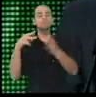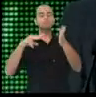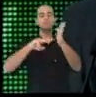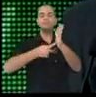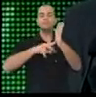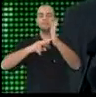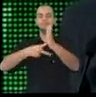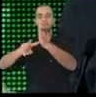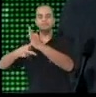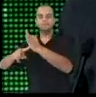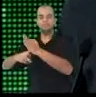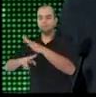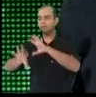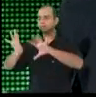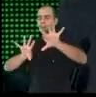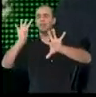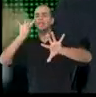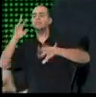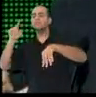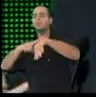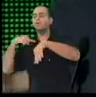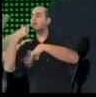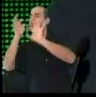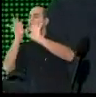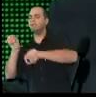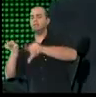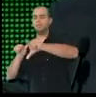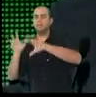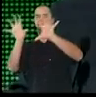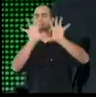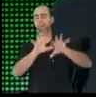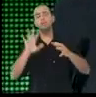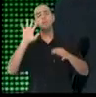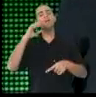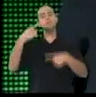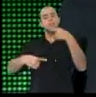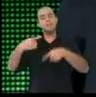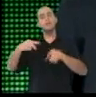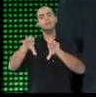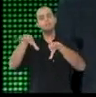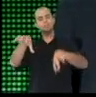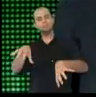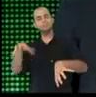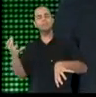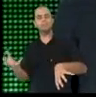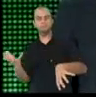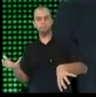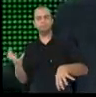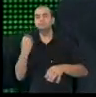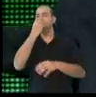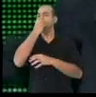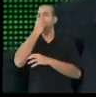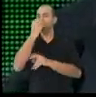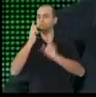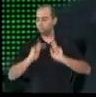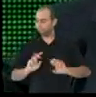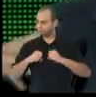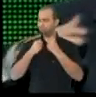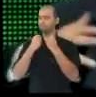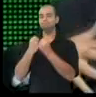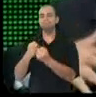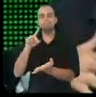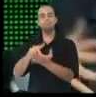e por todo o Brasil. E acho que esse é um bom debate para ter no Congresso Nacional, entre sindicatos, as pessoas que defendem isso, quem é